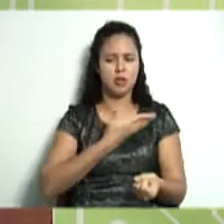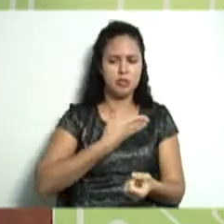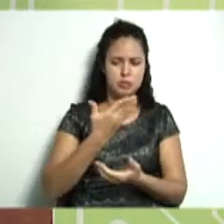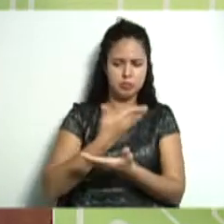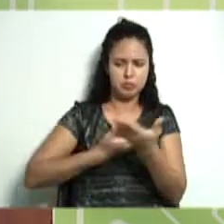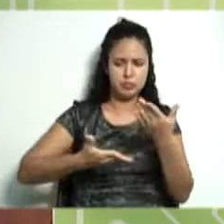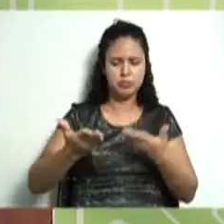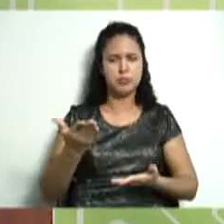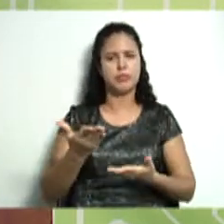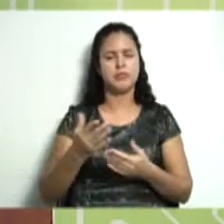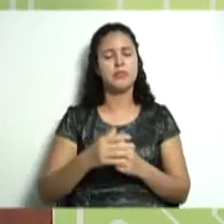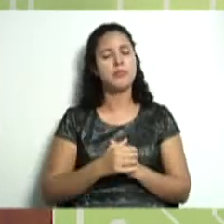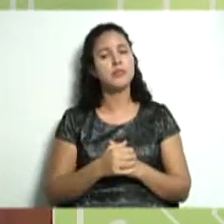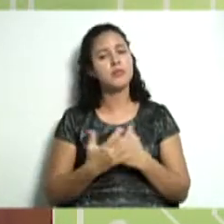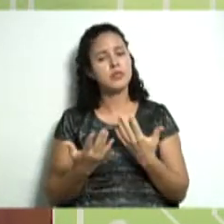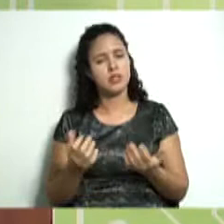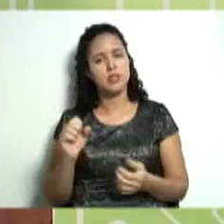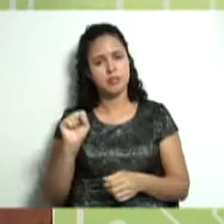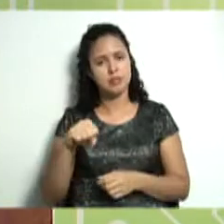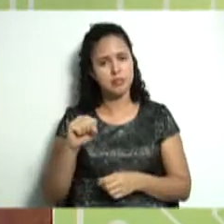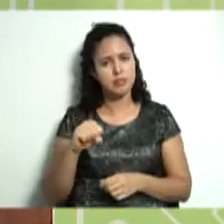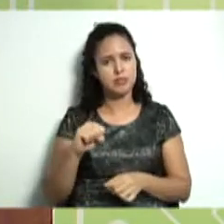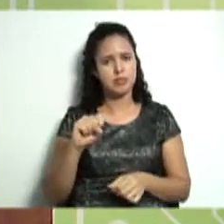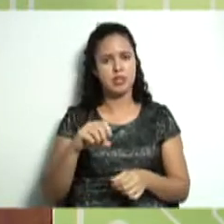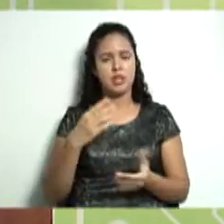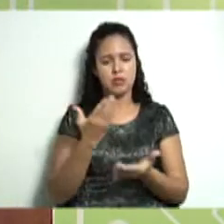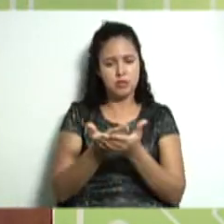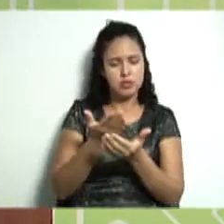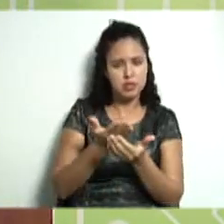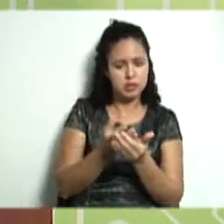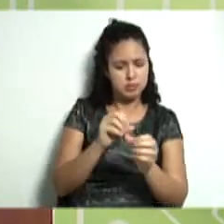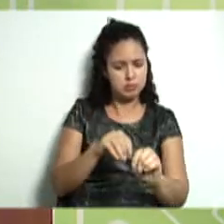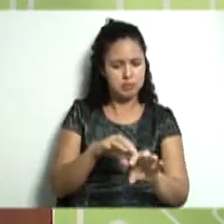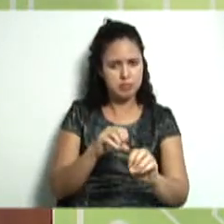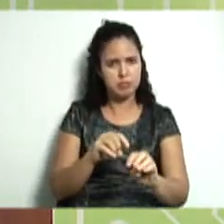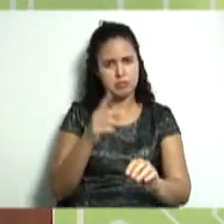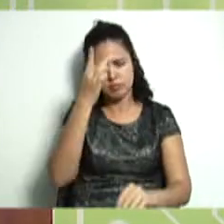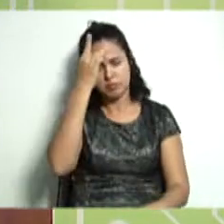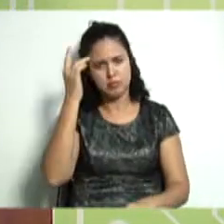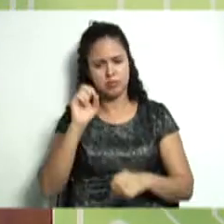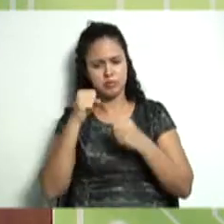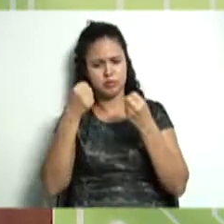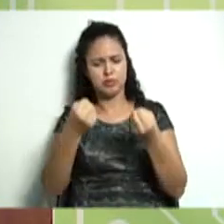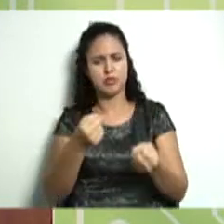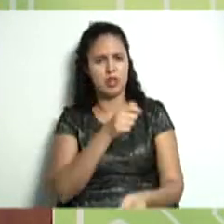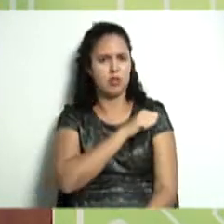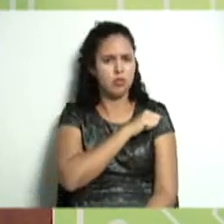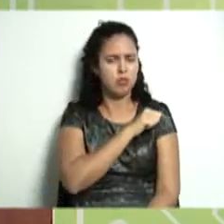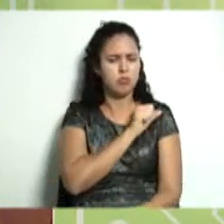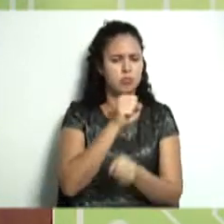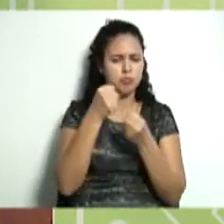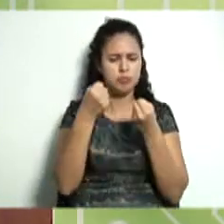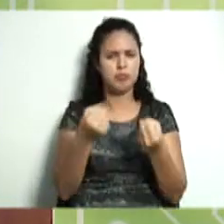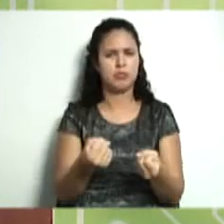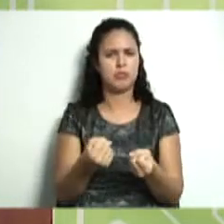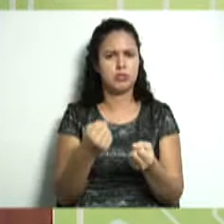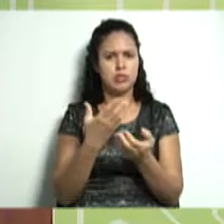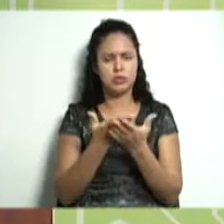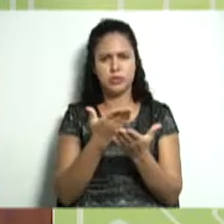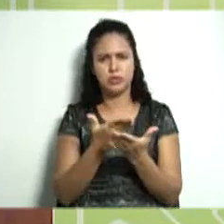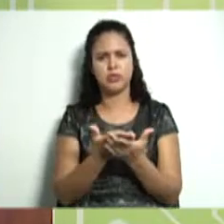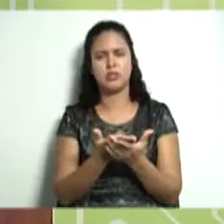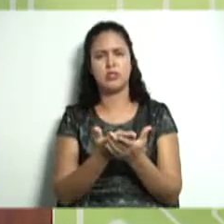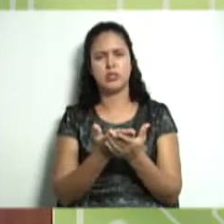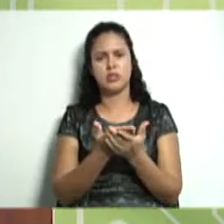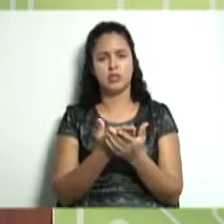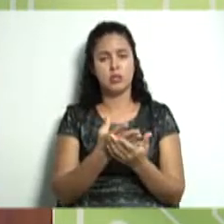ok? É desse jeito mesmo que a gente faz o ensino, as pessoas se empenhando, cada aluno se empenhando aí, estudando.